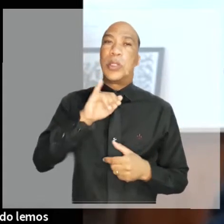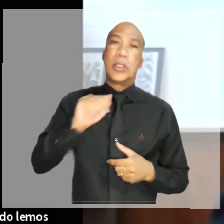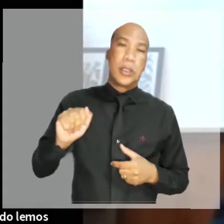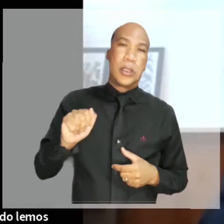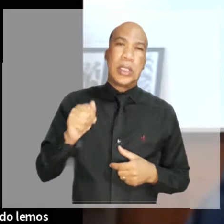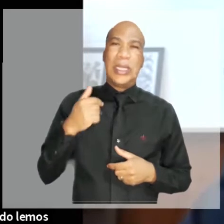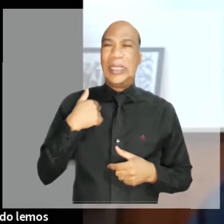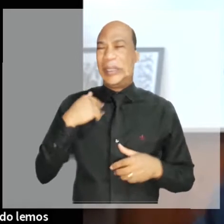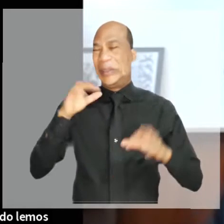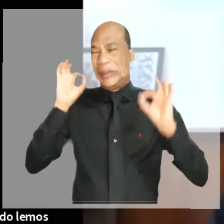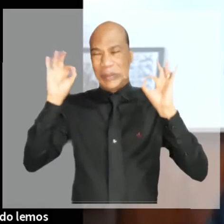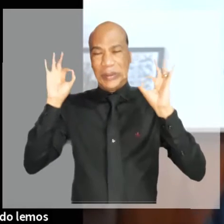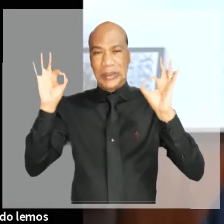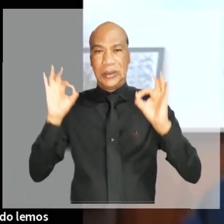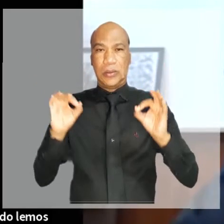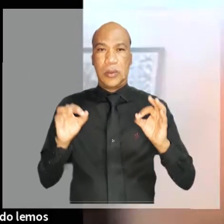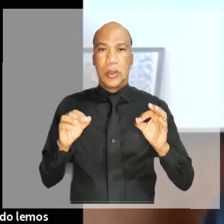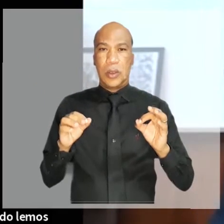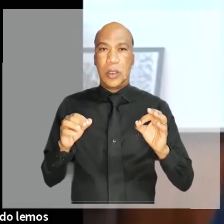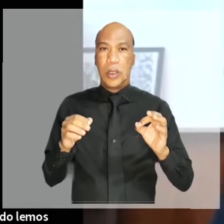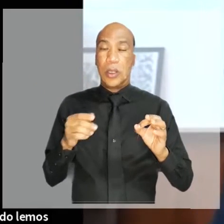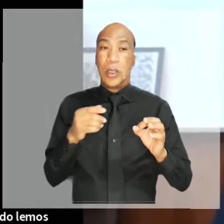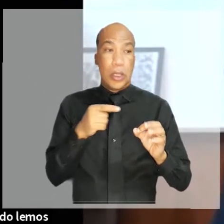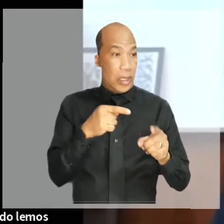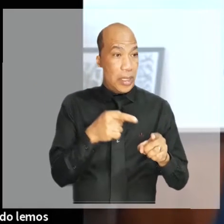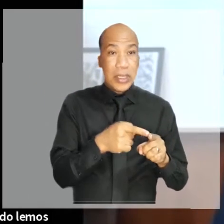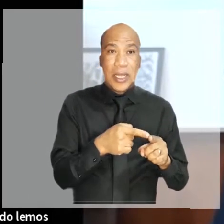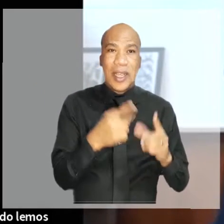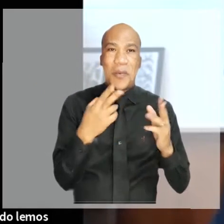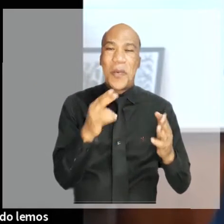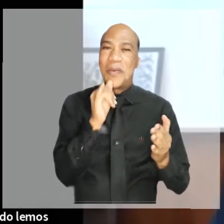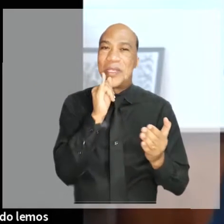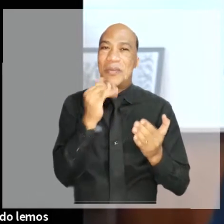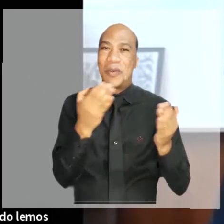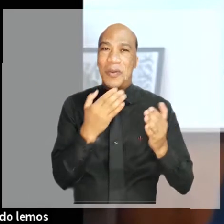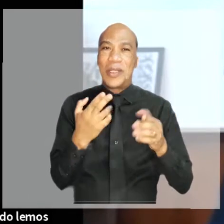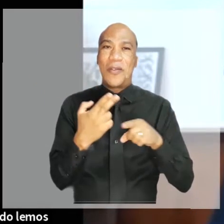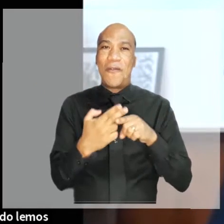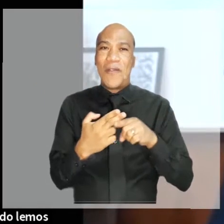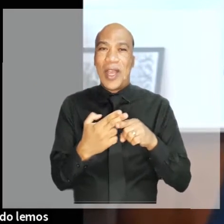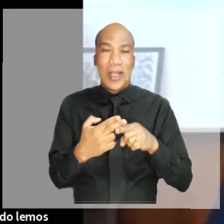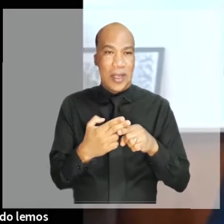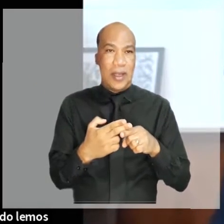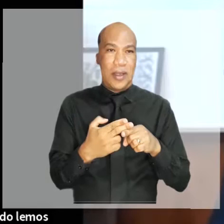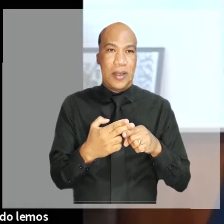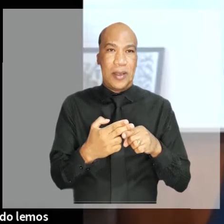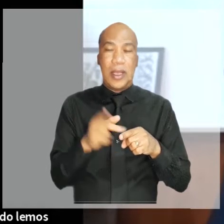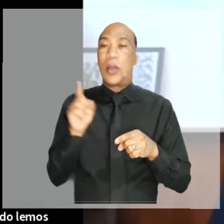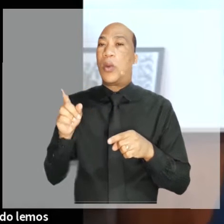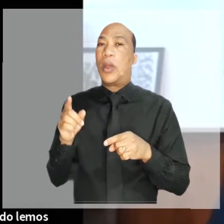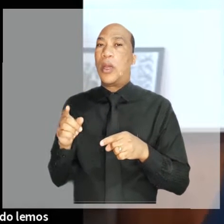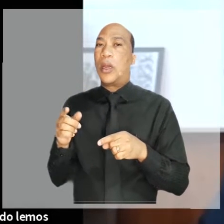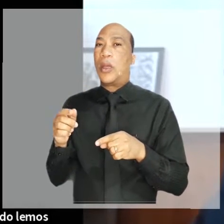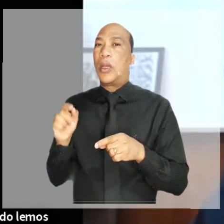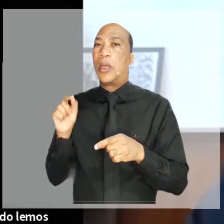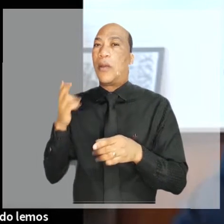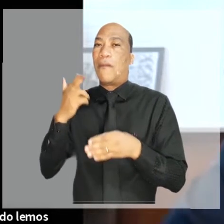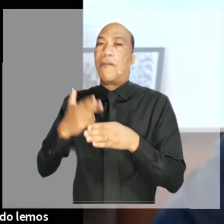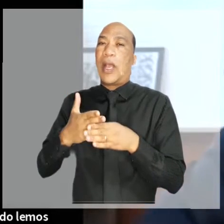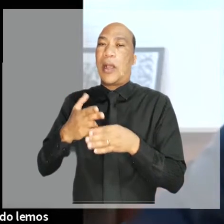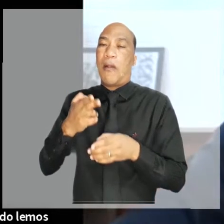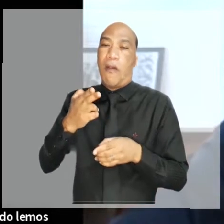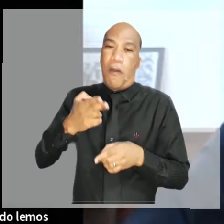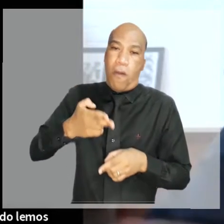algo extraordinário. Então, essa é a faca. O queijo é a administração do judiciário e